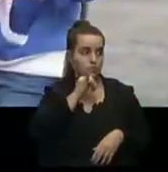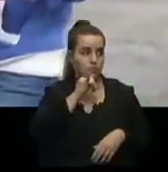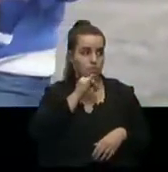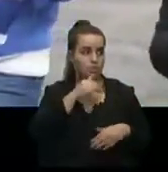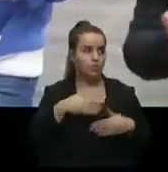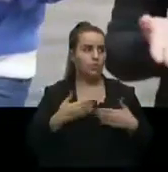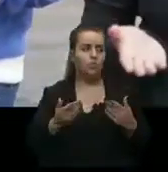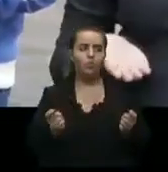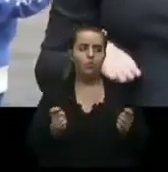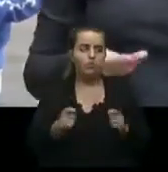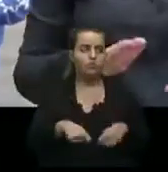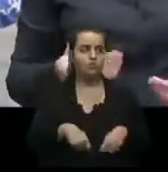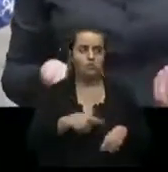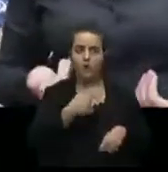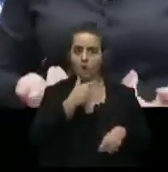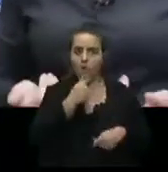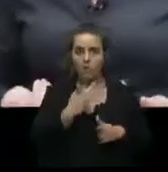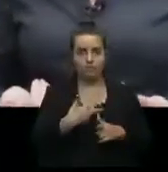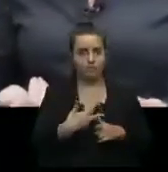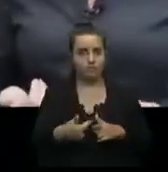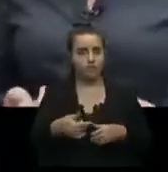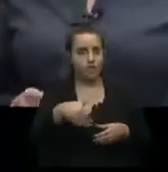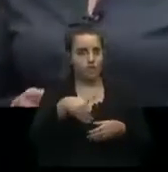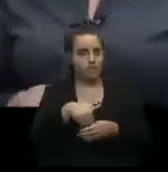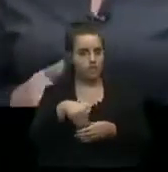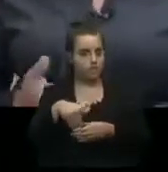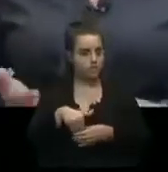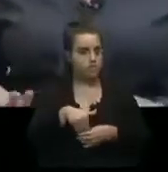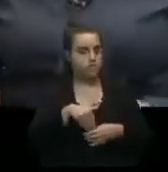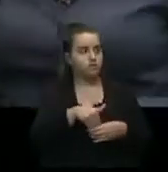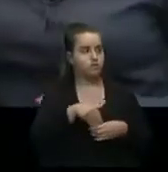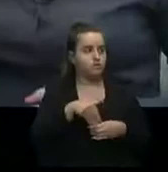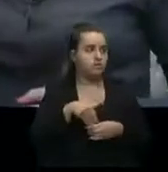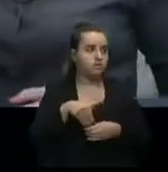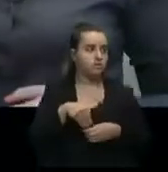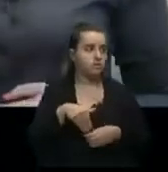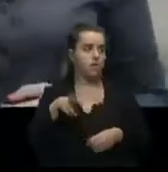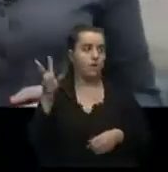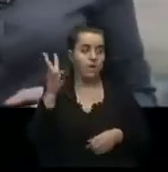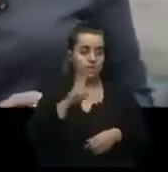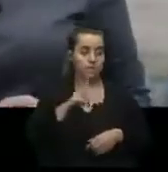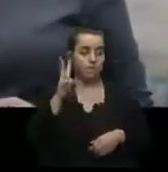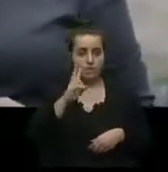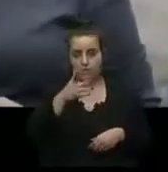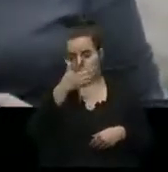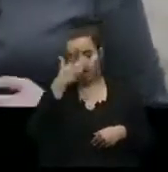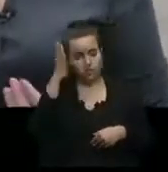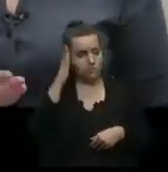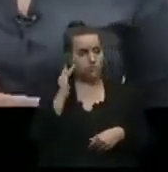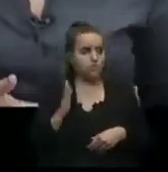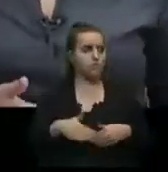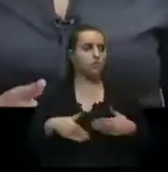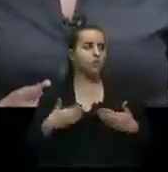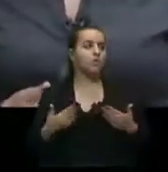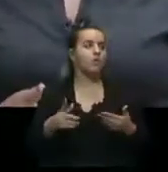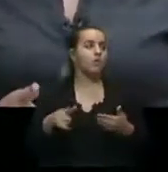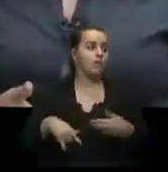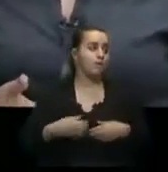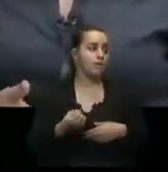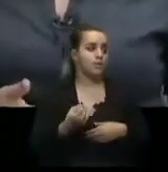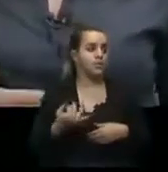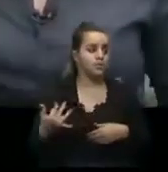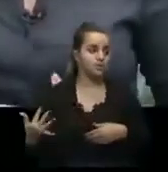a possibilidade de um candidato vencer uma eleição? Qual a marca mais lembrada pelos brasileiros? Qual a porcentagem